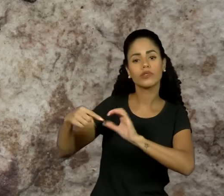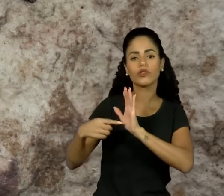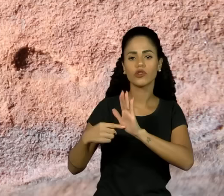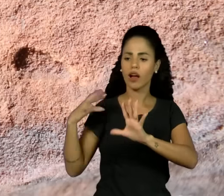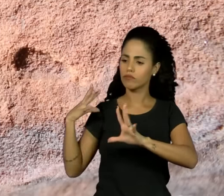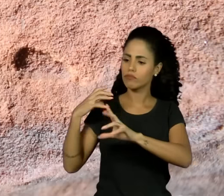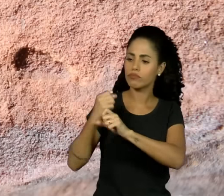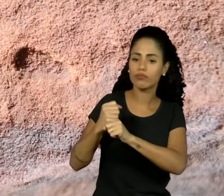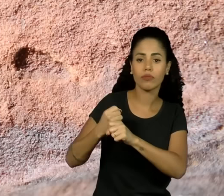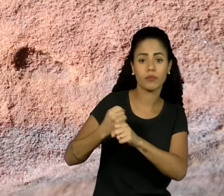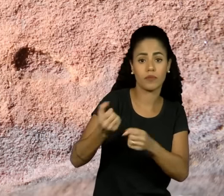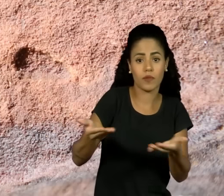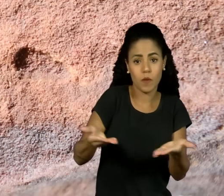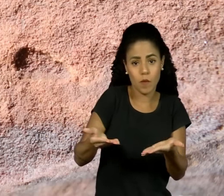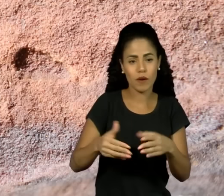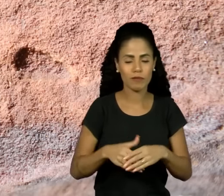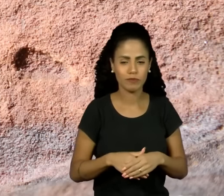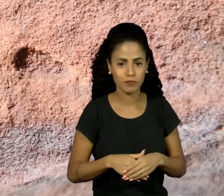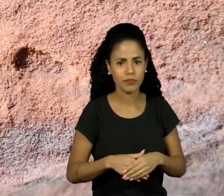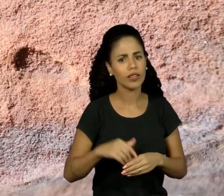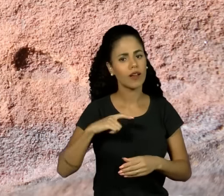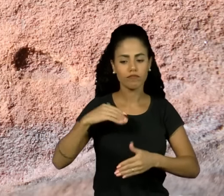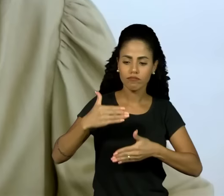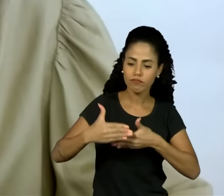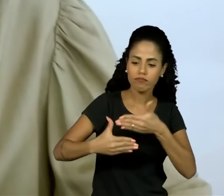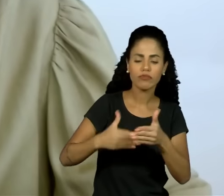últimos anos. Com o tempo,